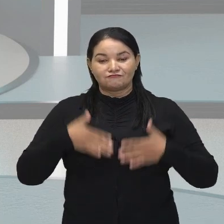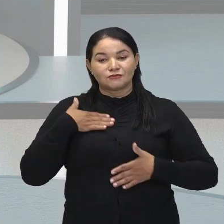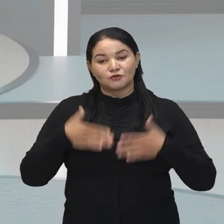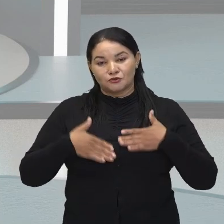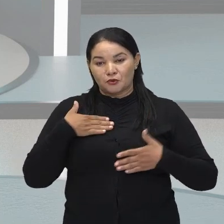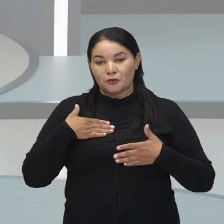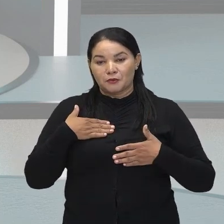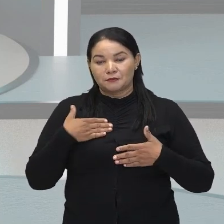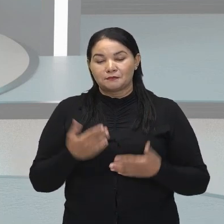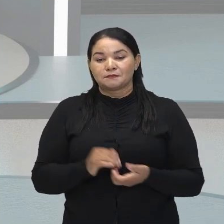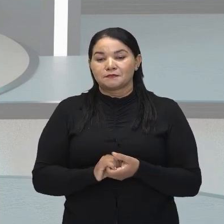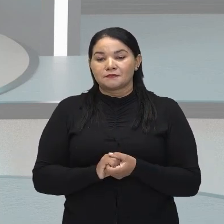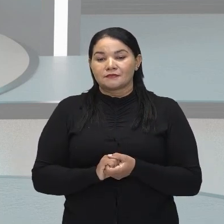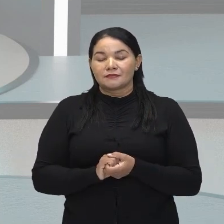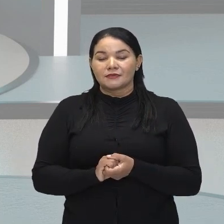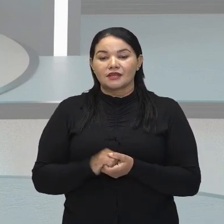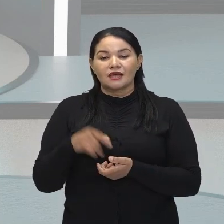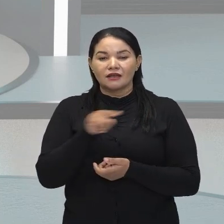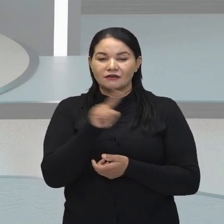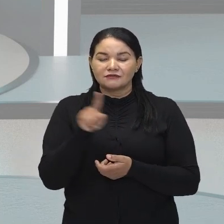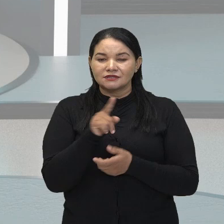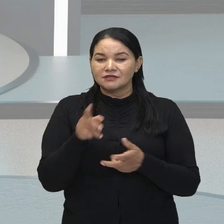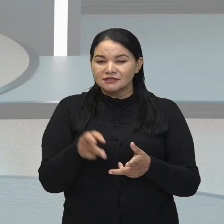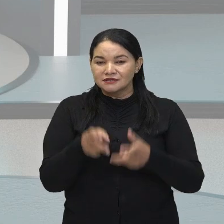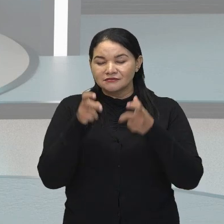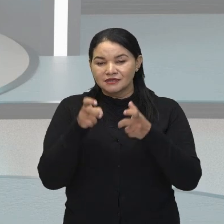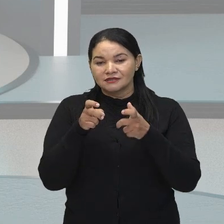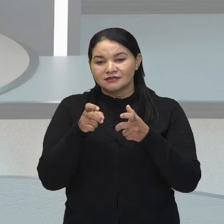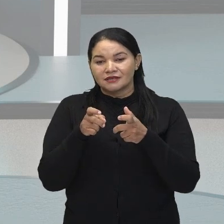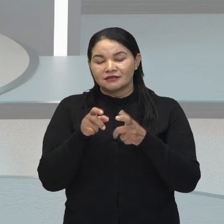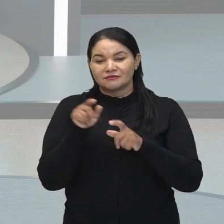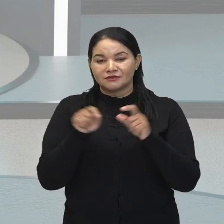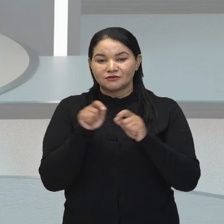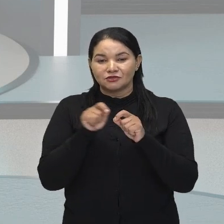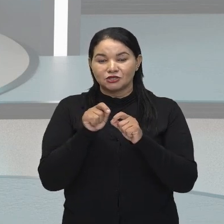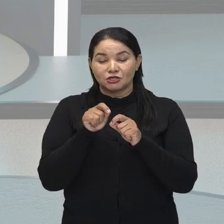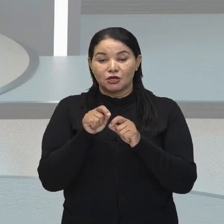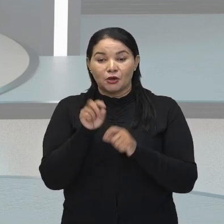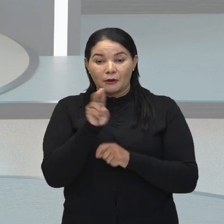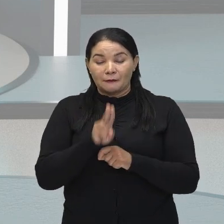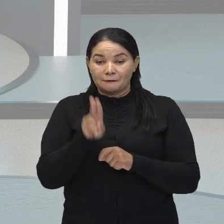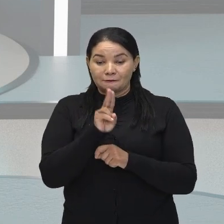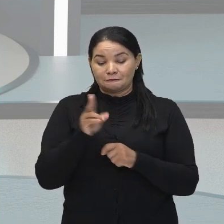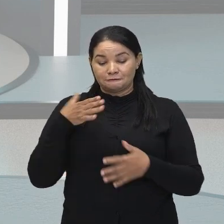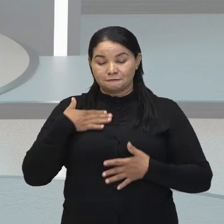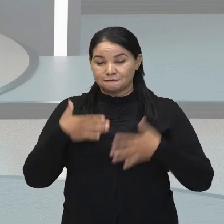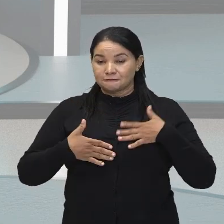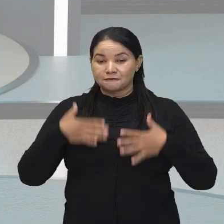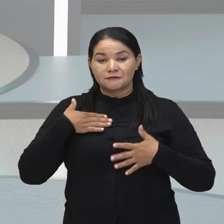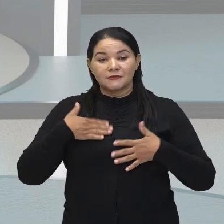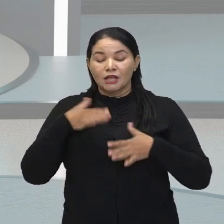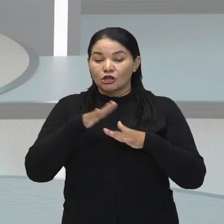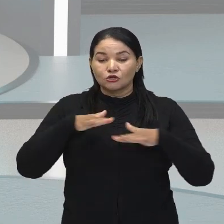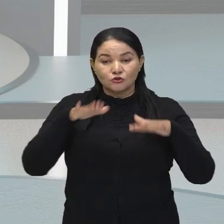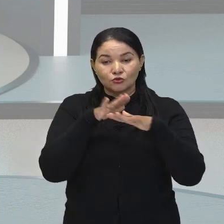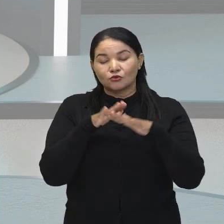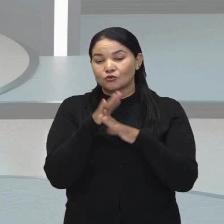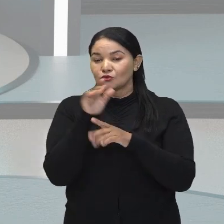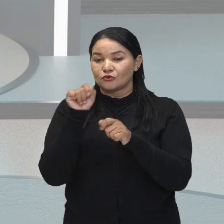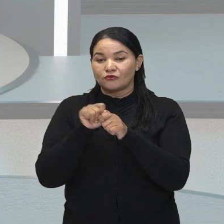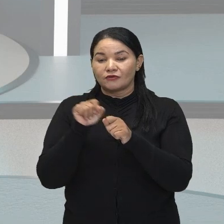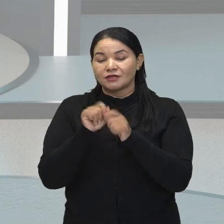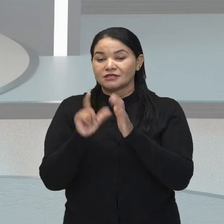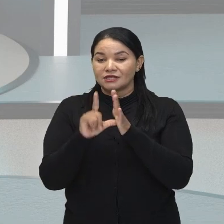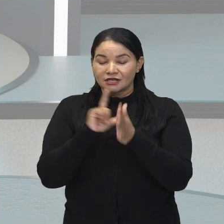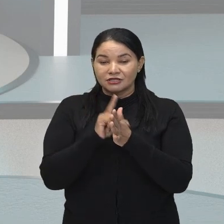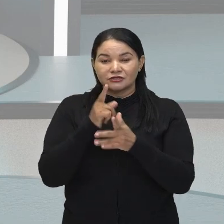você toma consciência disso, percebe que cada coisa que você faz, que antes poderia dizer que